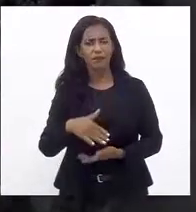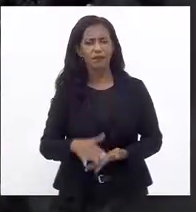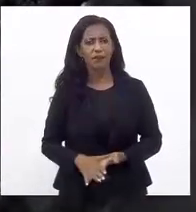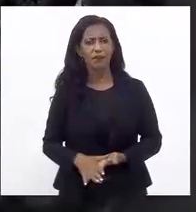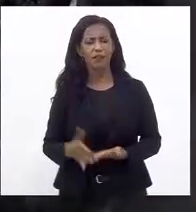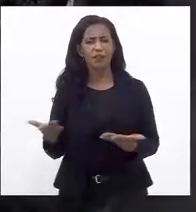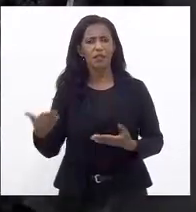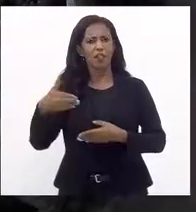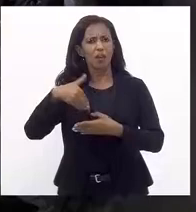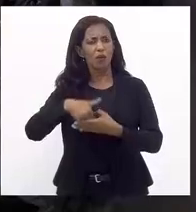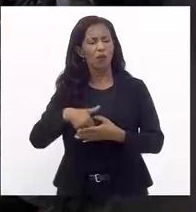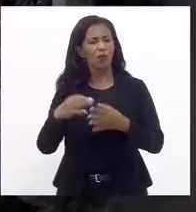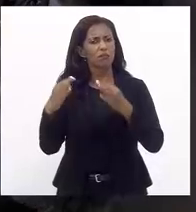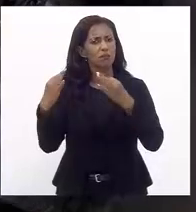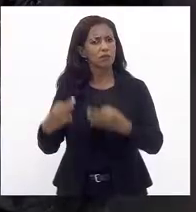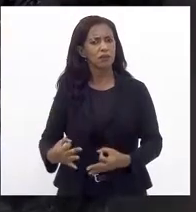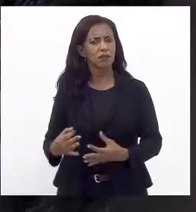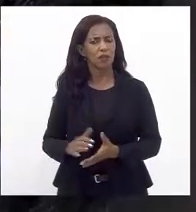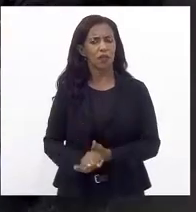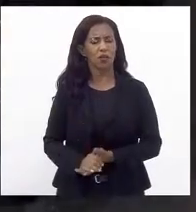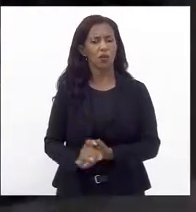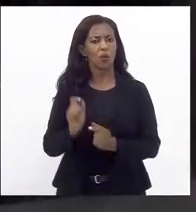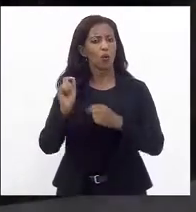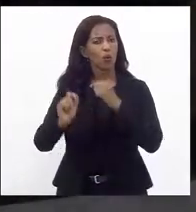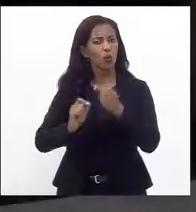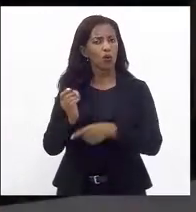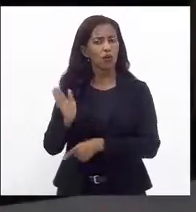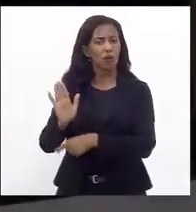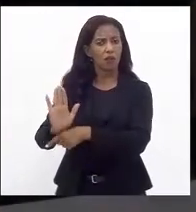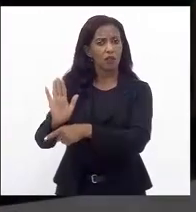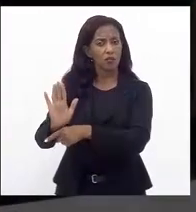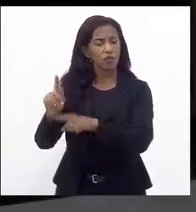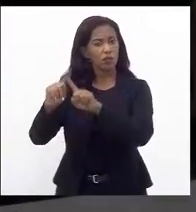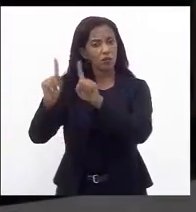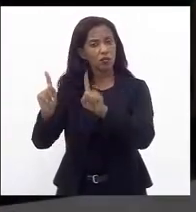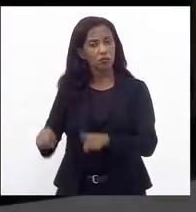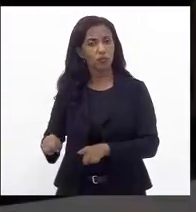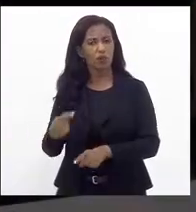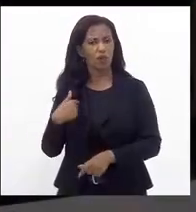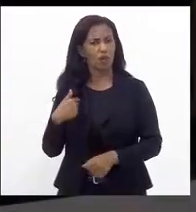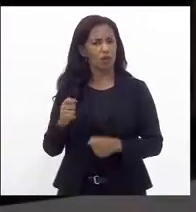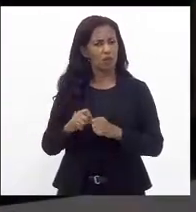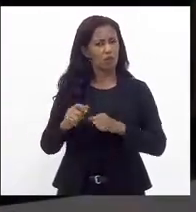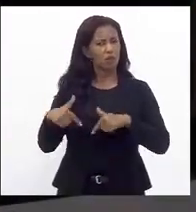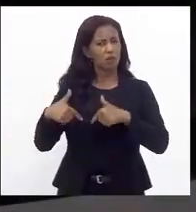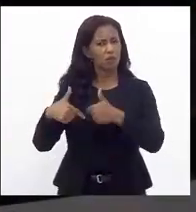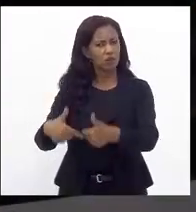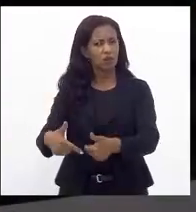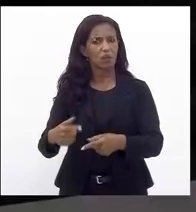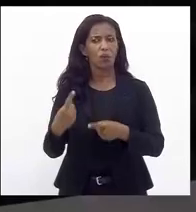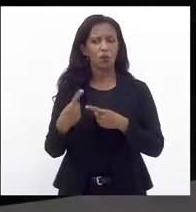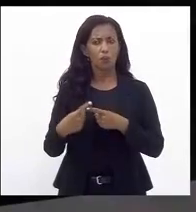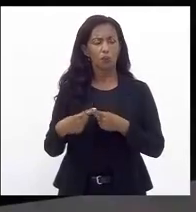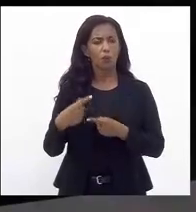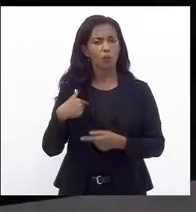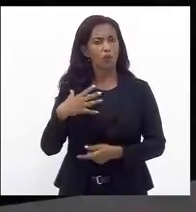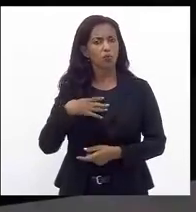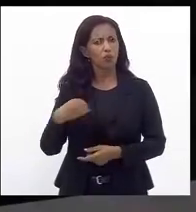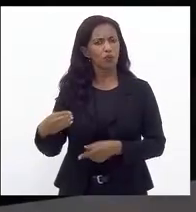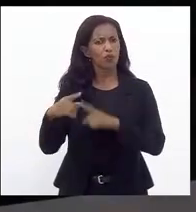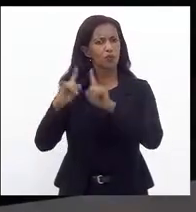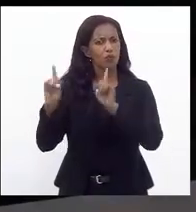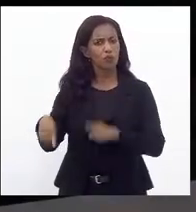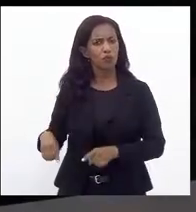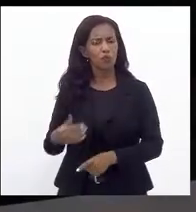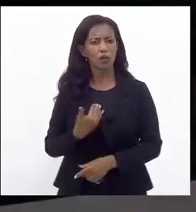que eu volto correto o que vai beneficiar os servidores e eu faço isso presidente porque eu sou filha